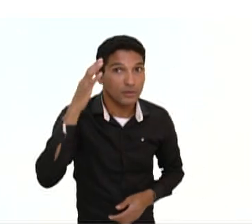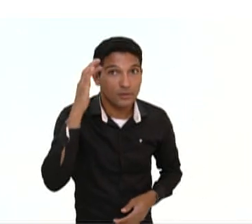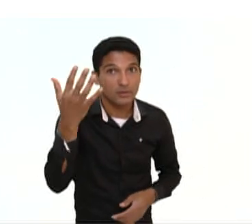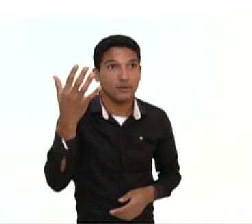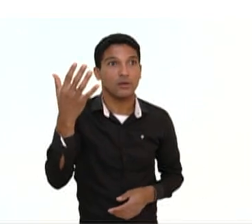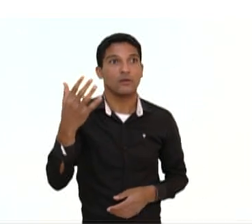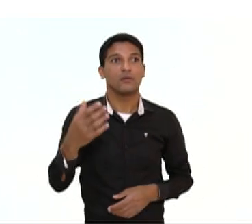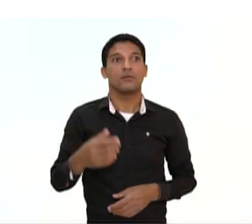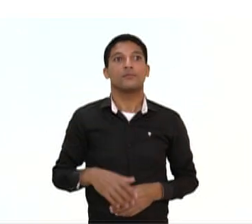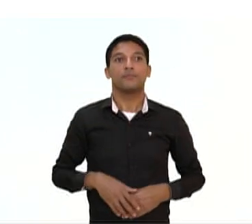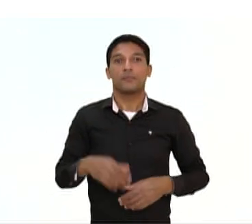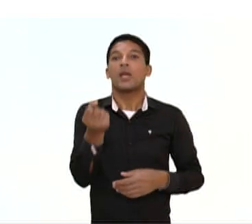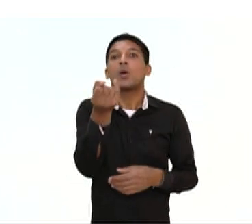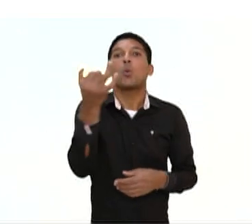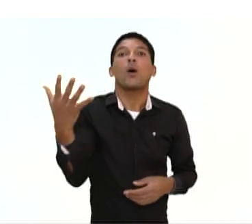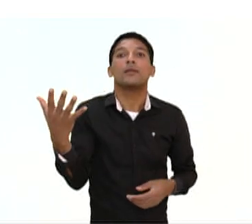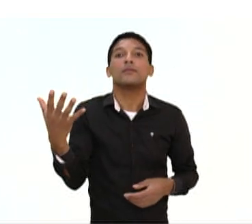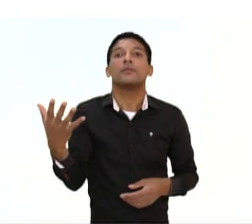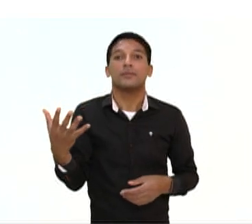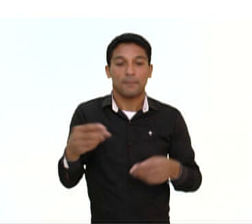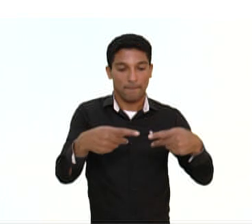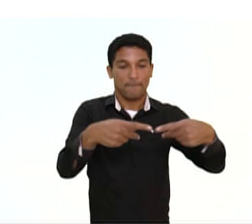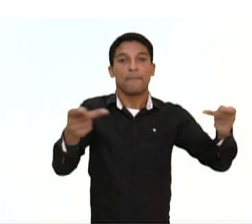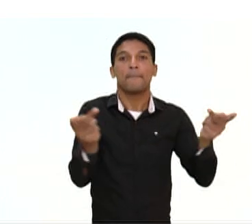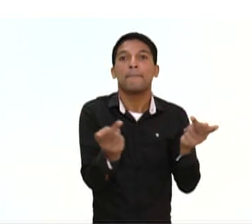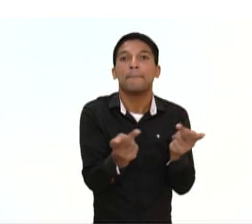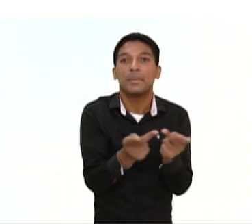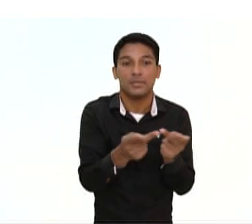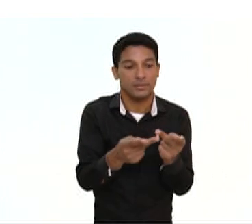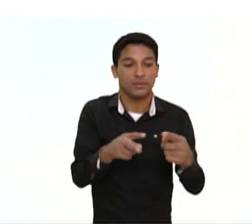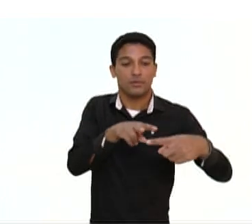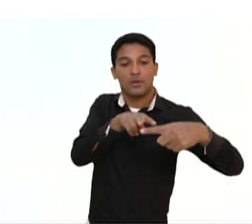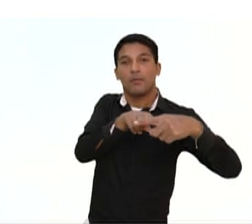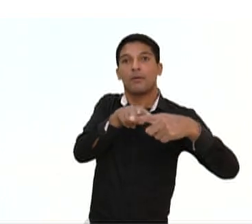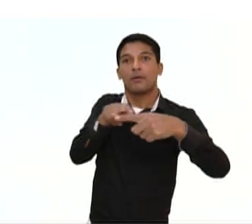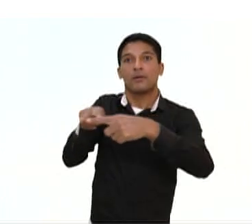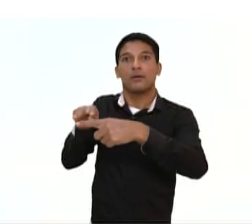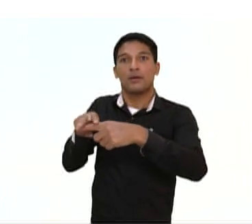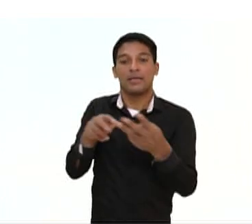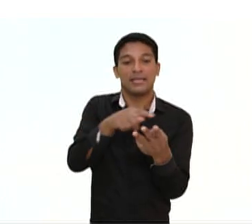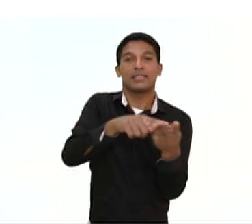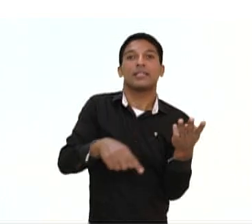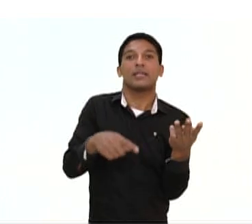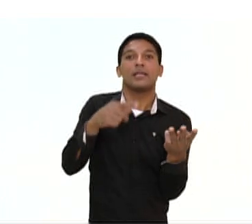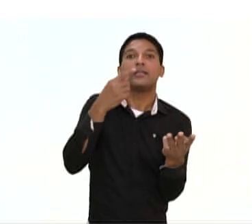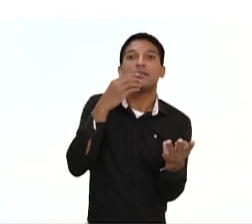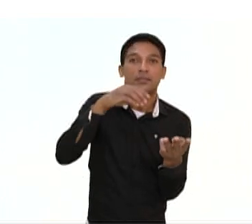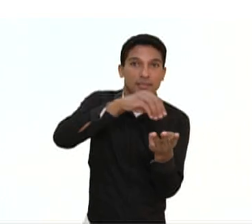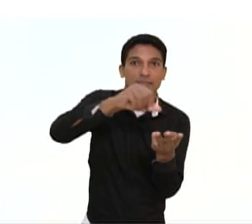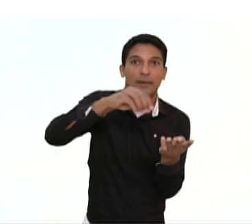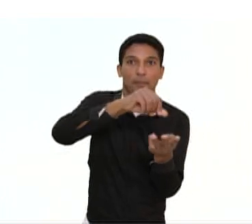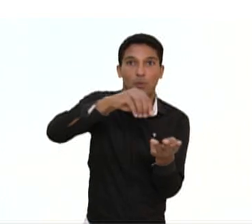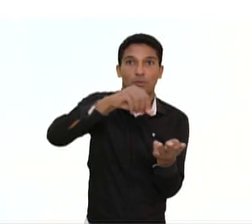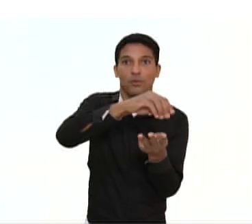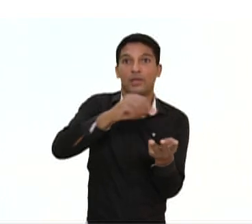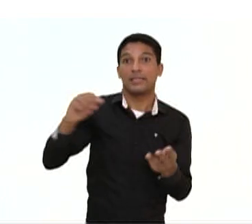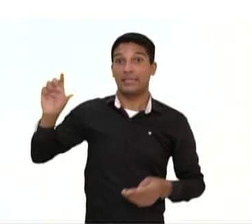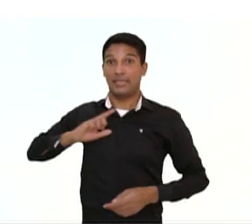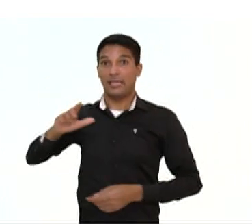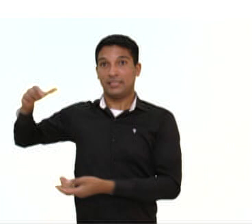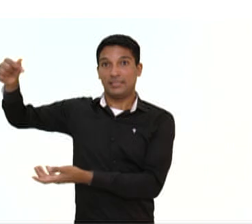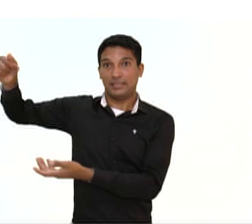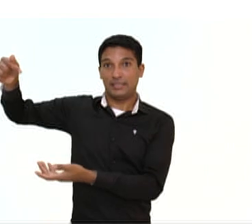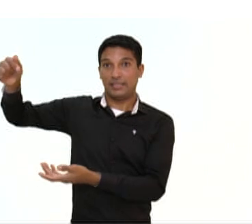2. Quantas pizzas de 3 sabores podem ser produzidas dispondo de 7 ingredientes diferentes? Ok? Vou deixar aí